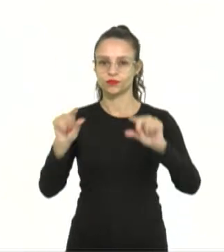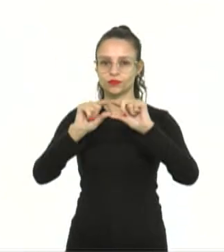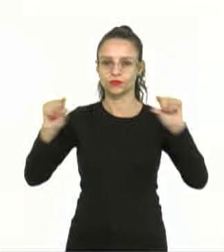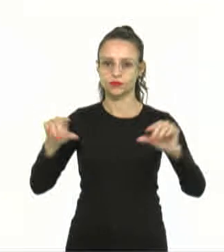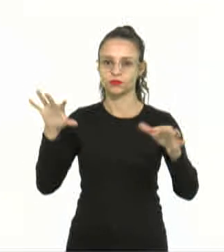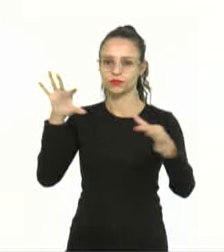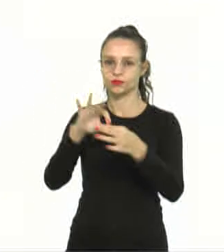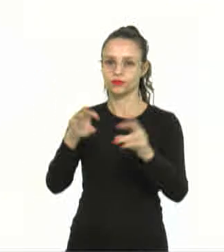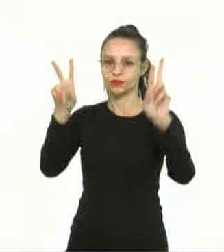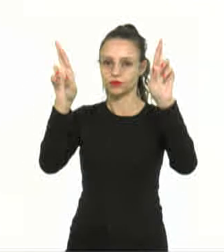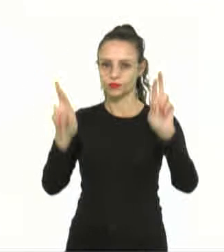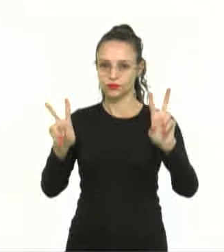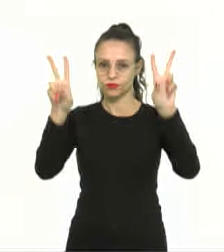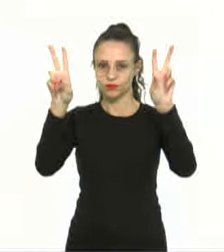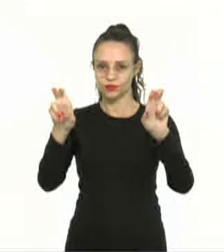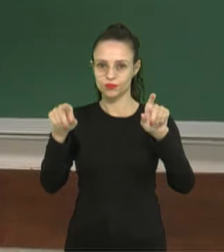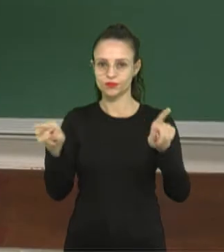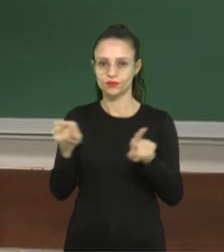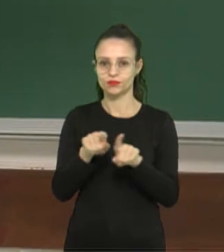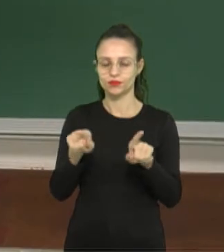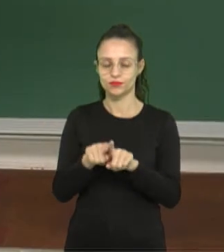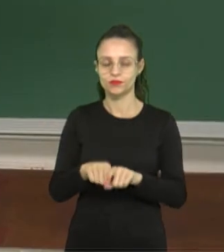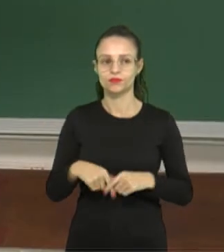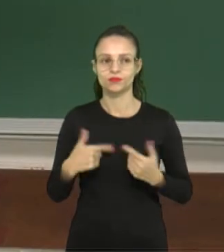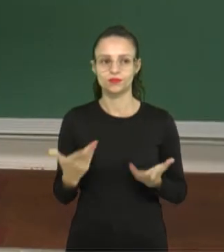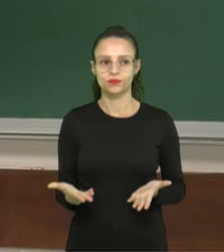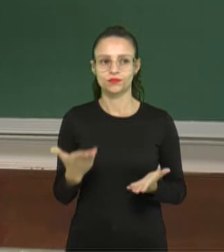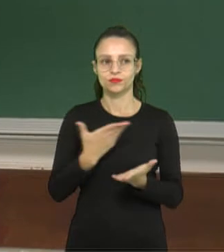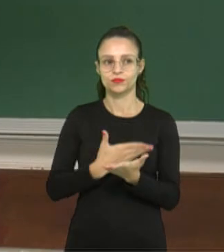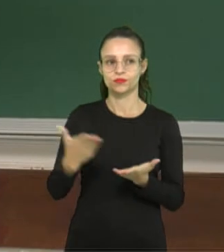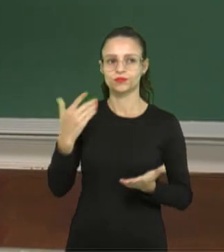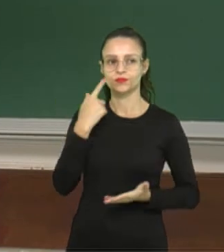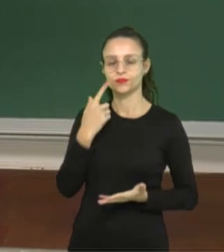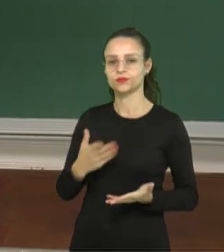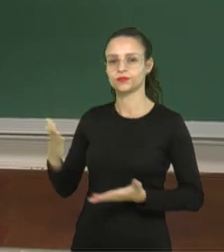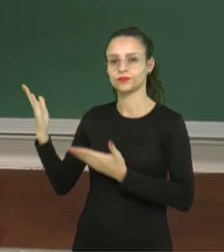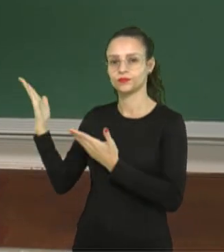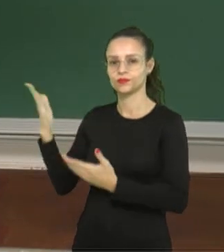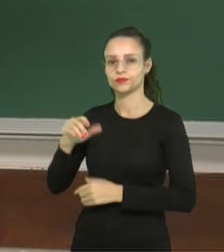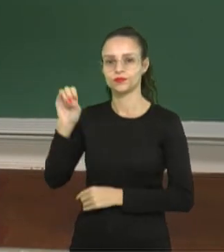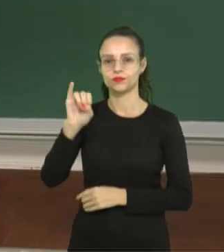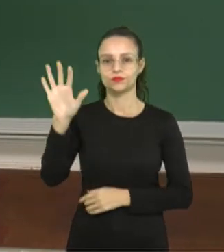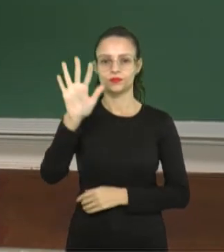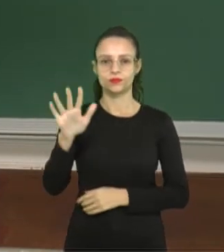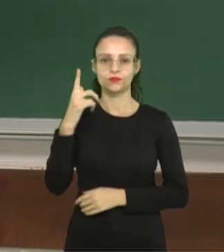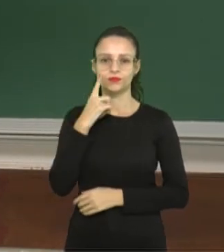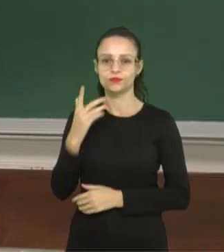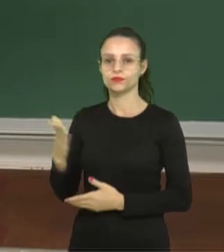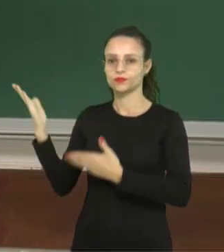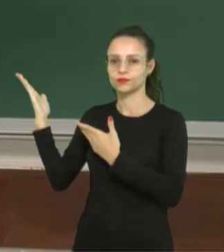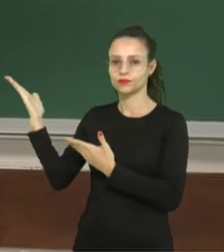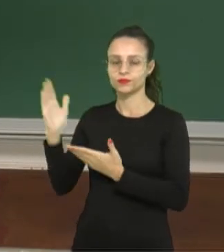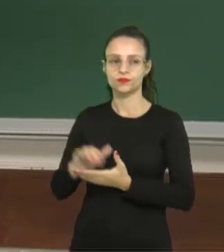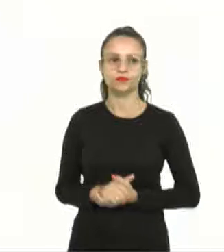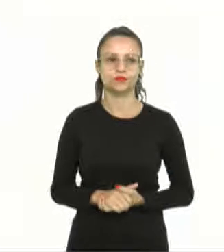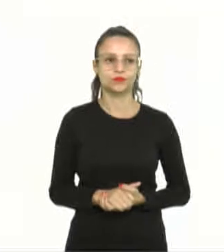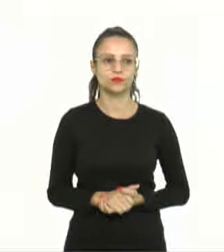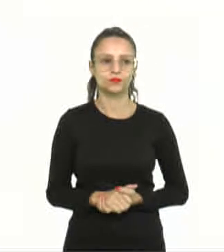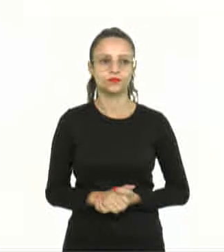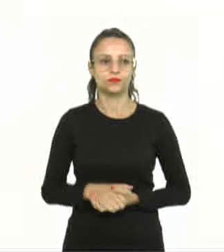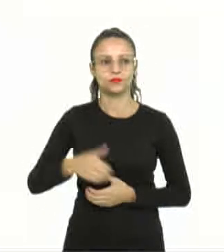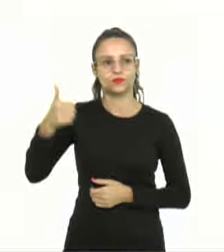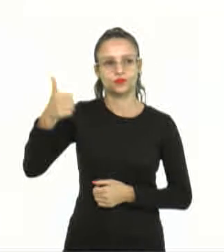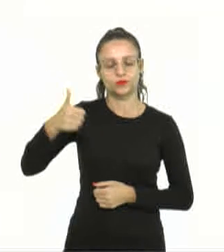temática também. Vamos começar então observando esta imagem. Veja aí, nós temos a